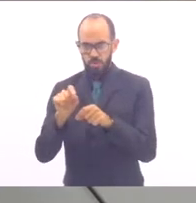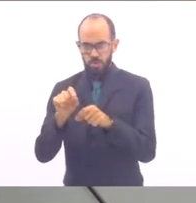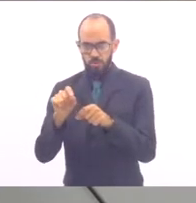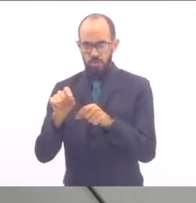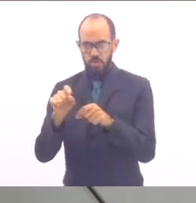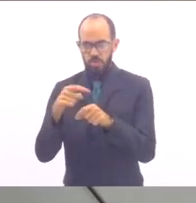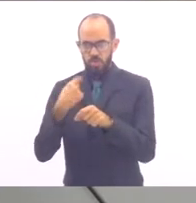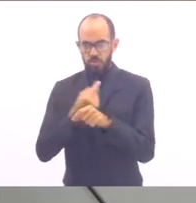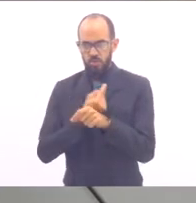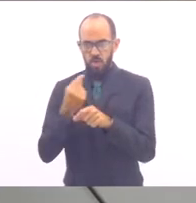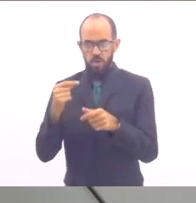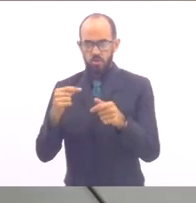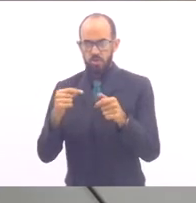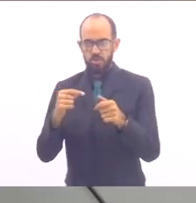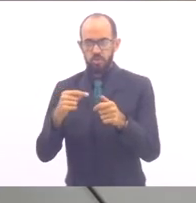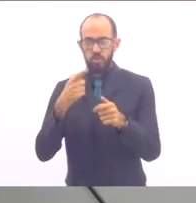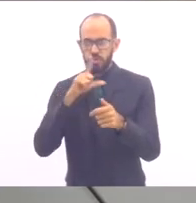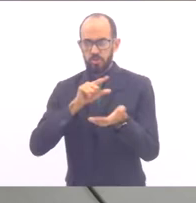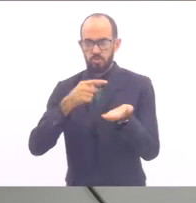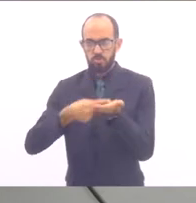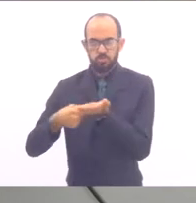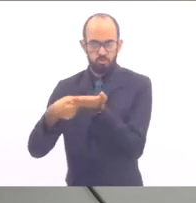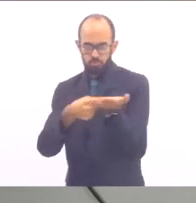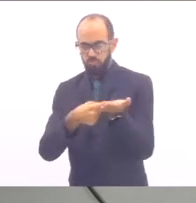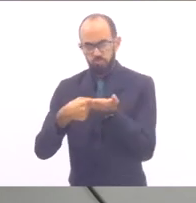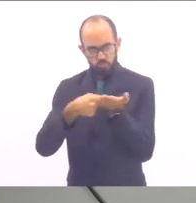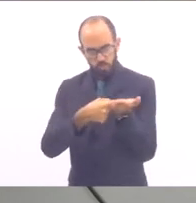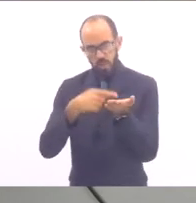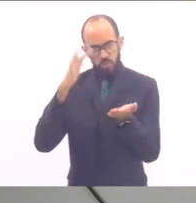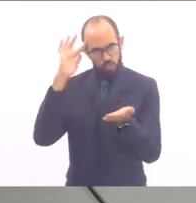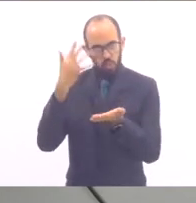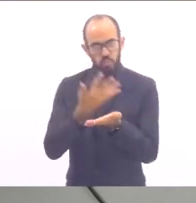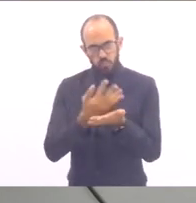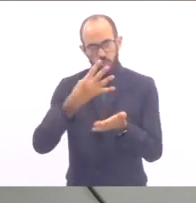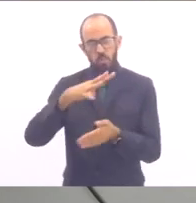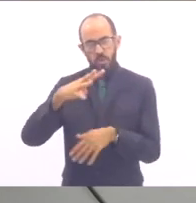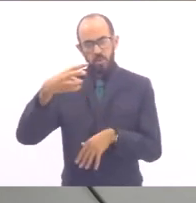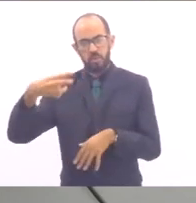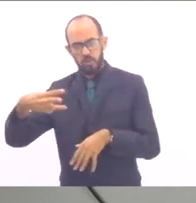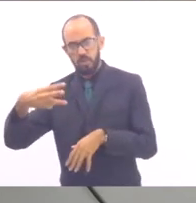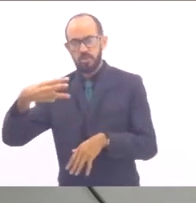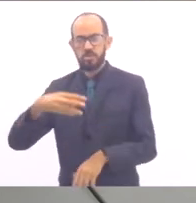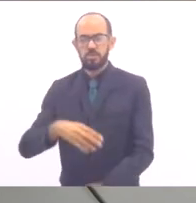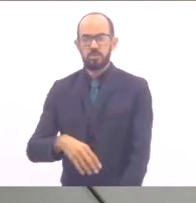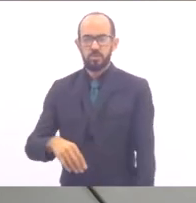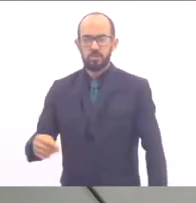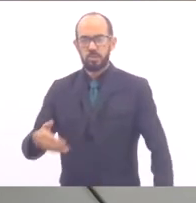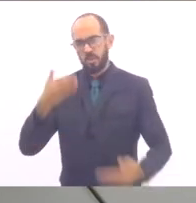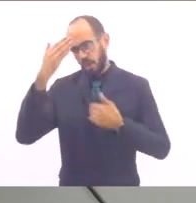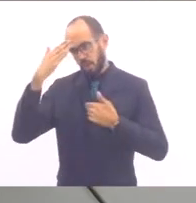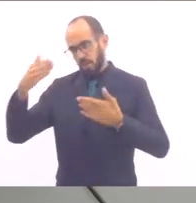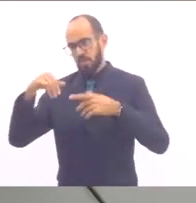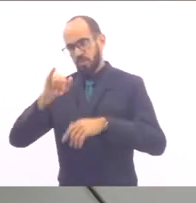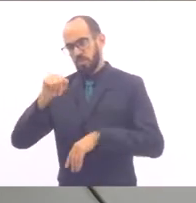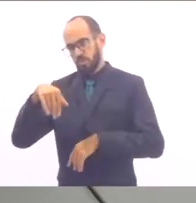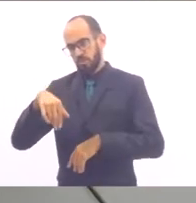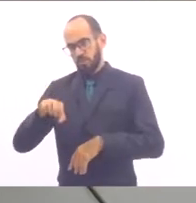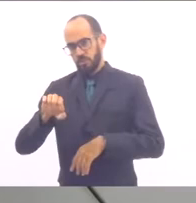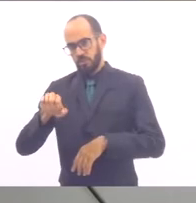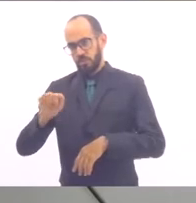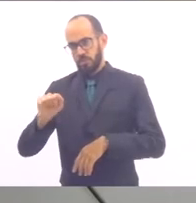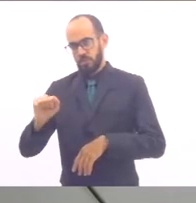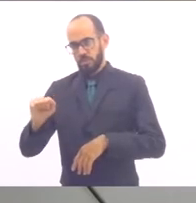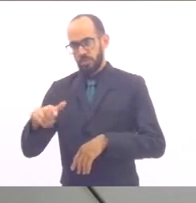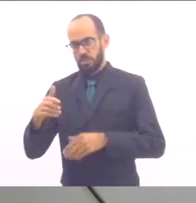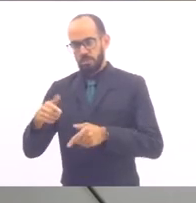que a gente entre em consenso na resolução 43. E quero agradecer ao INE pela